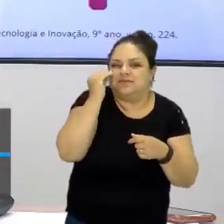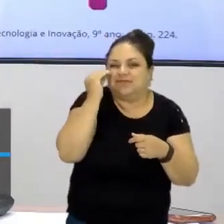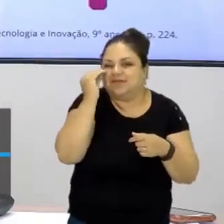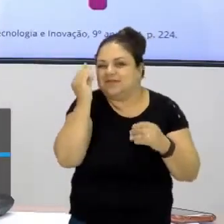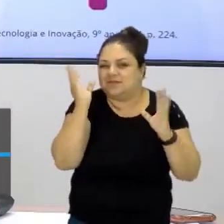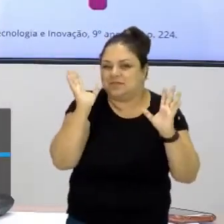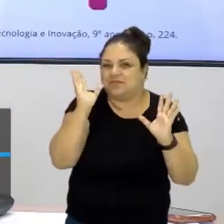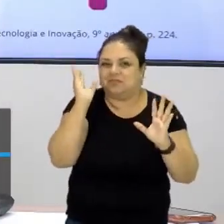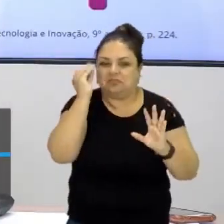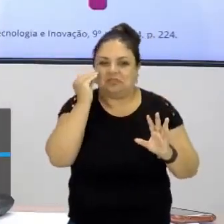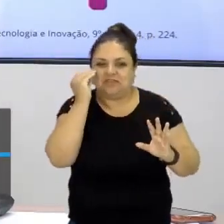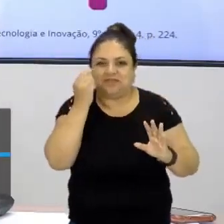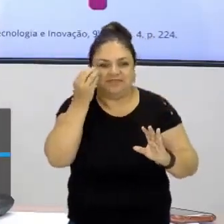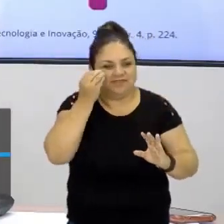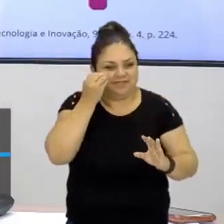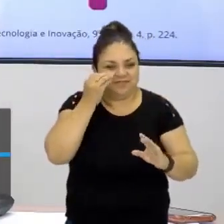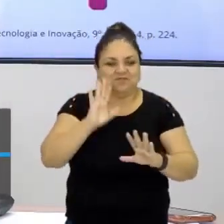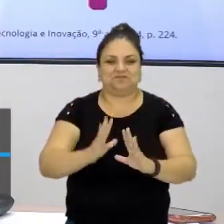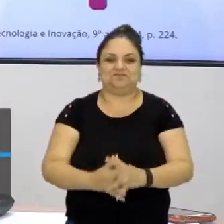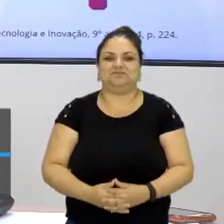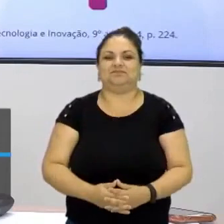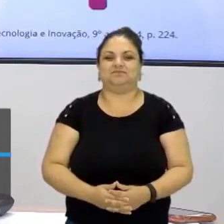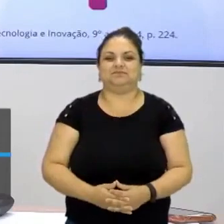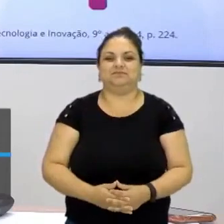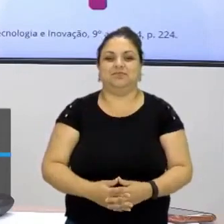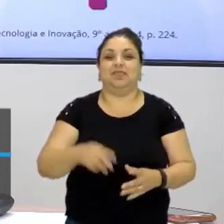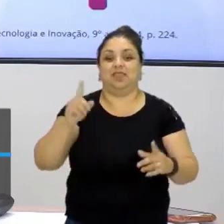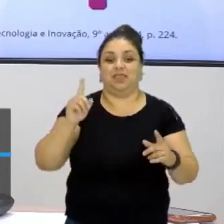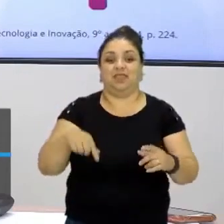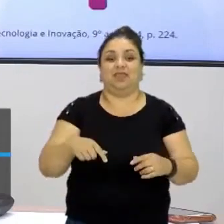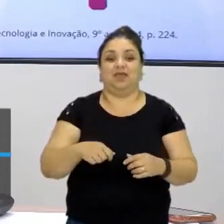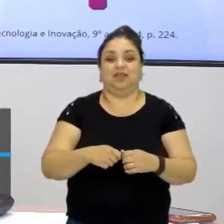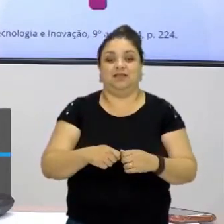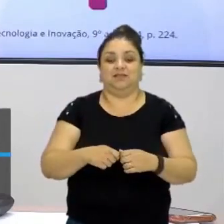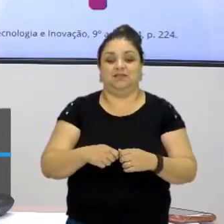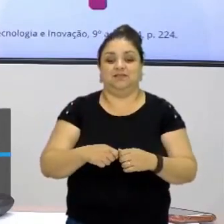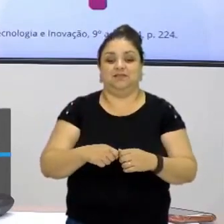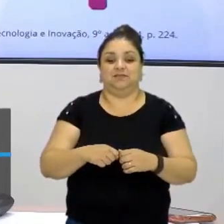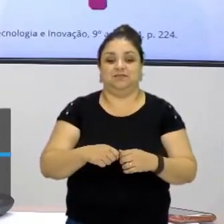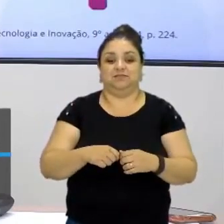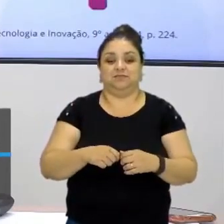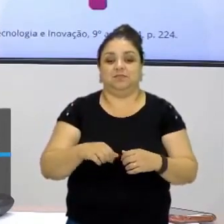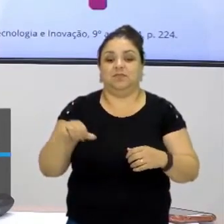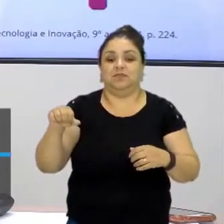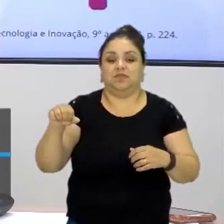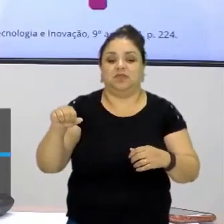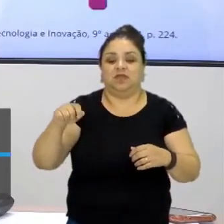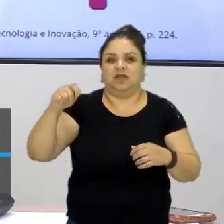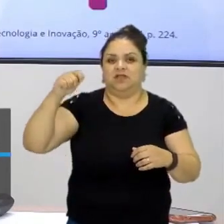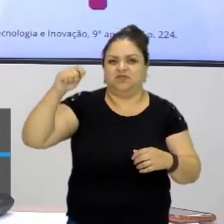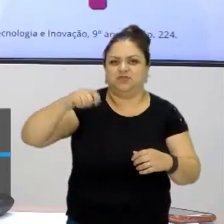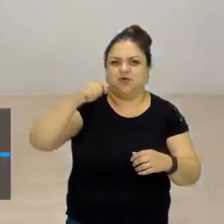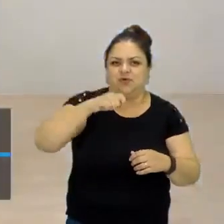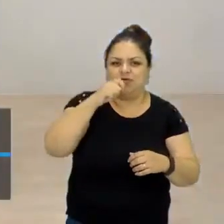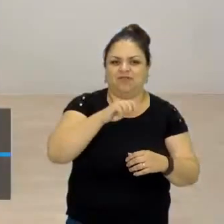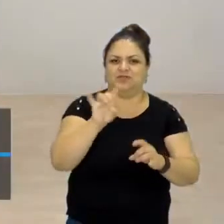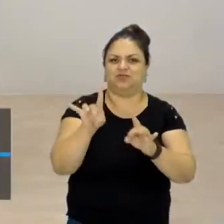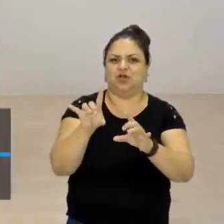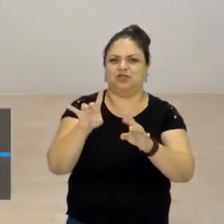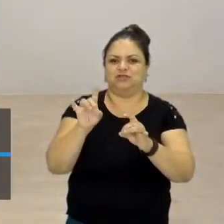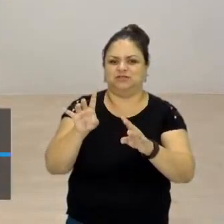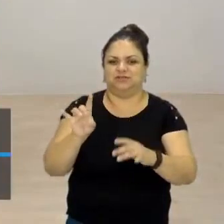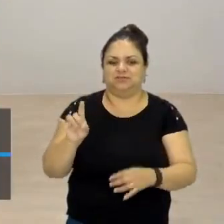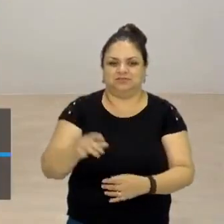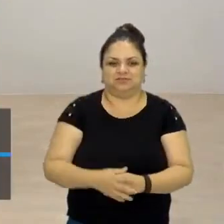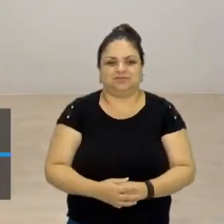aluno até, né, que é uma escovinha que se move sozinha porque ela é rebelde. Ela tem